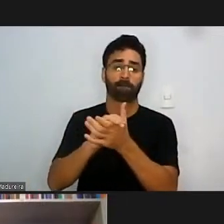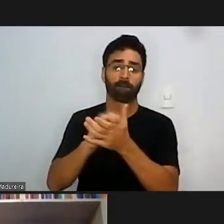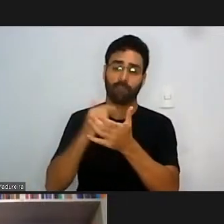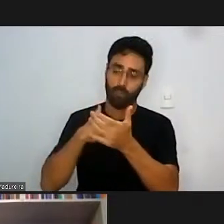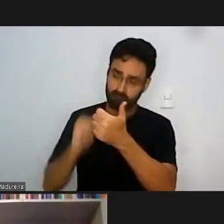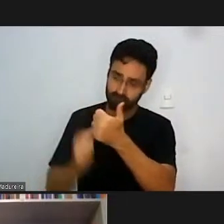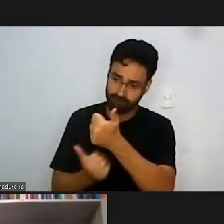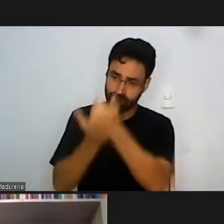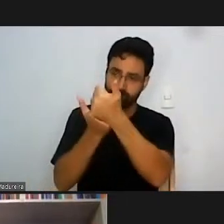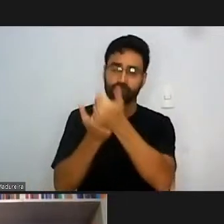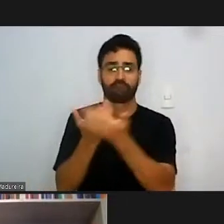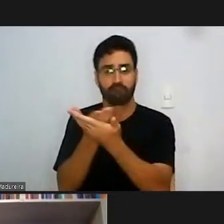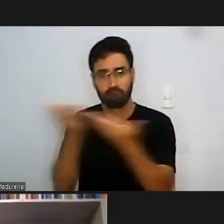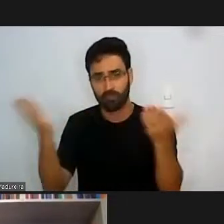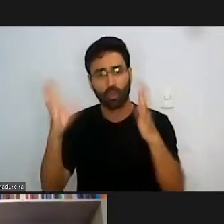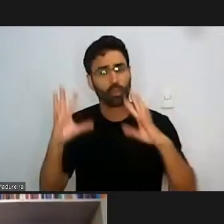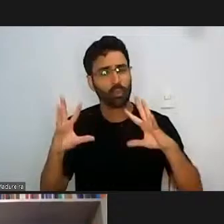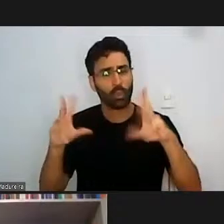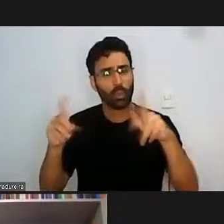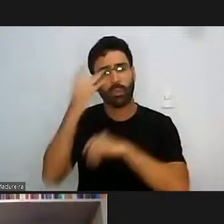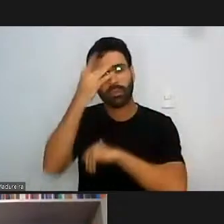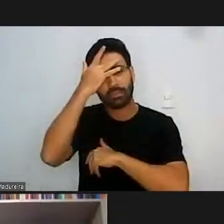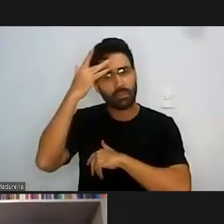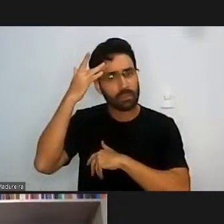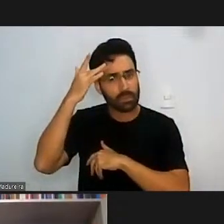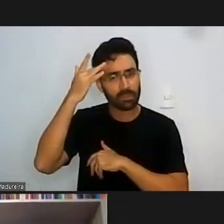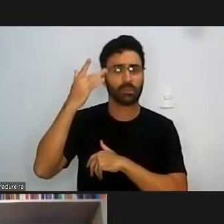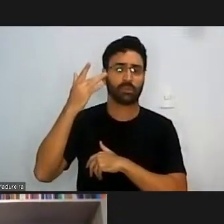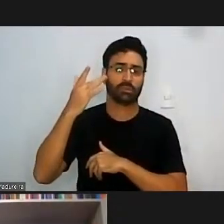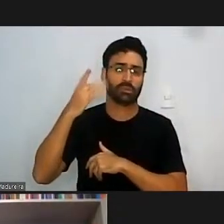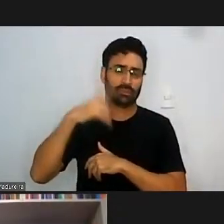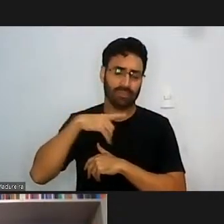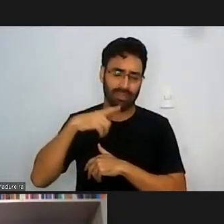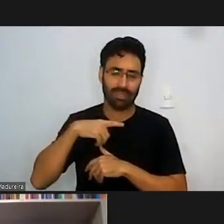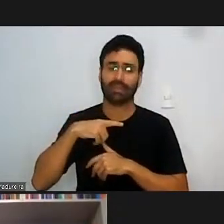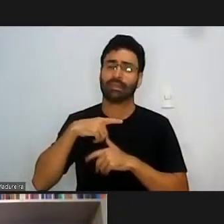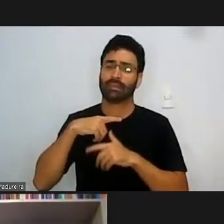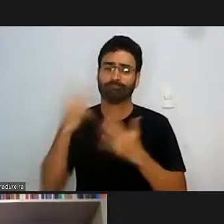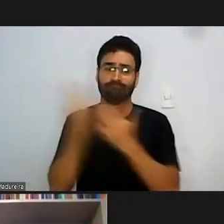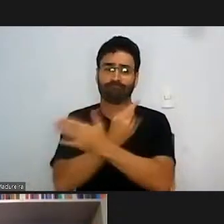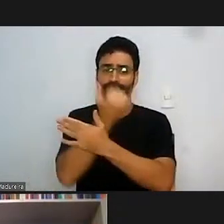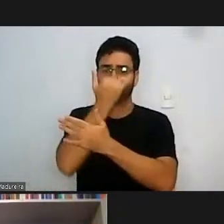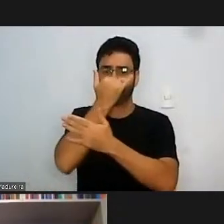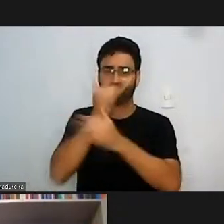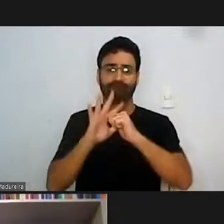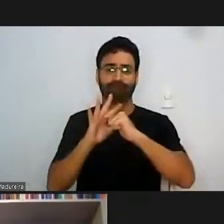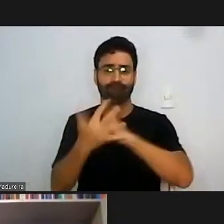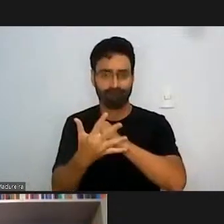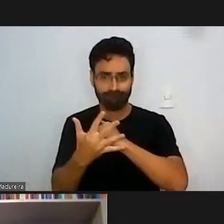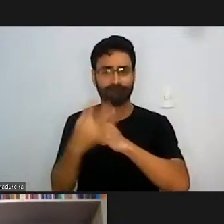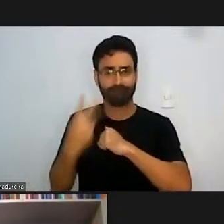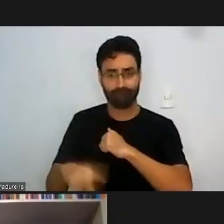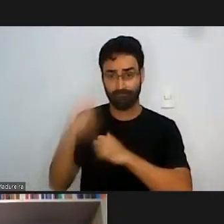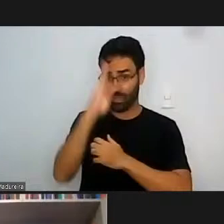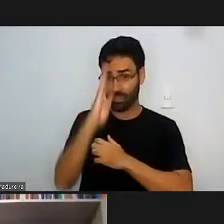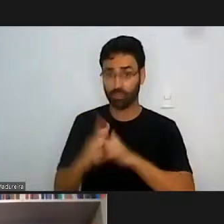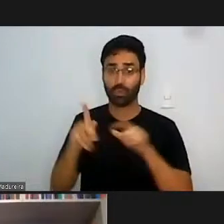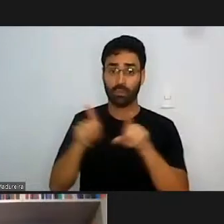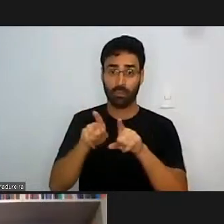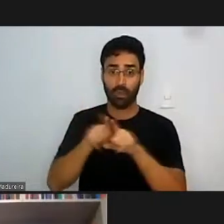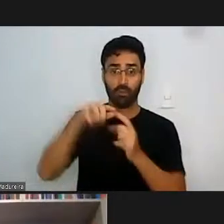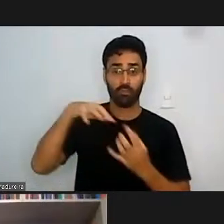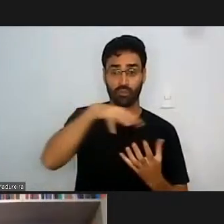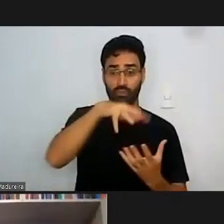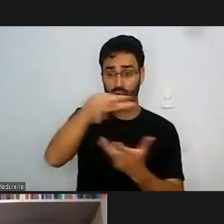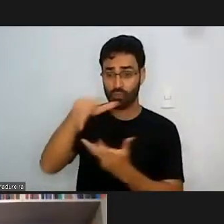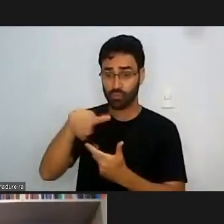com todas as pessoas que enfrentam ou já enfrentaram a COVID-19 no Brasil e no mundo, em especial